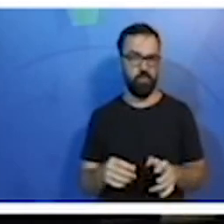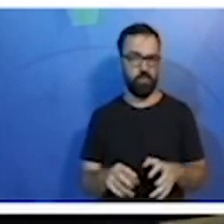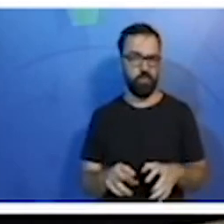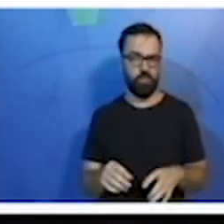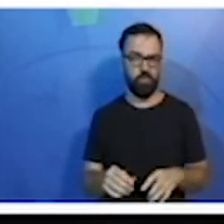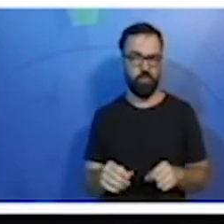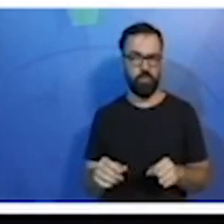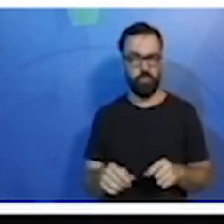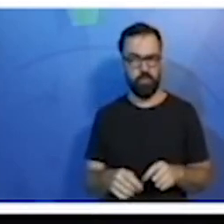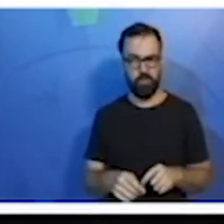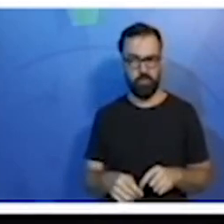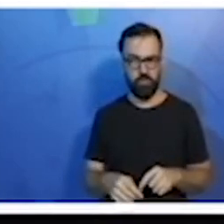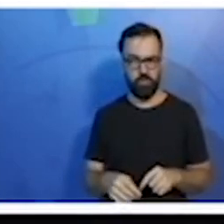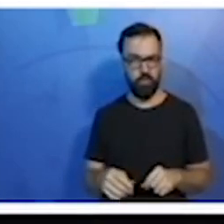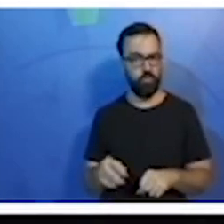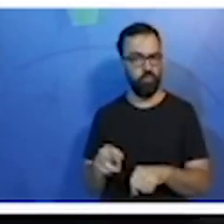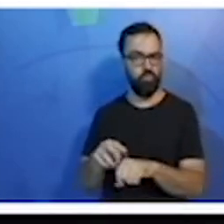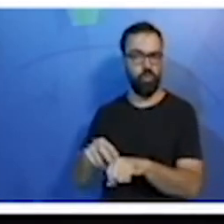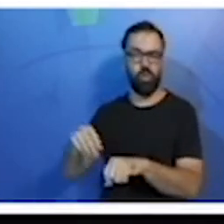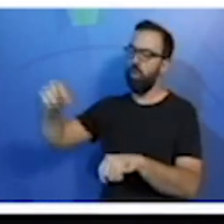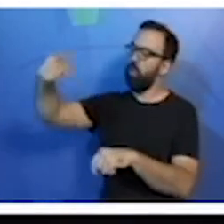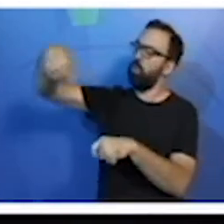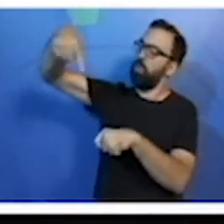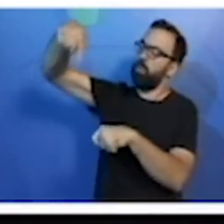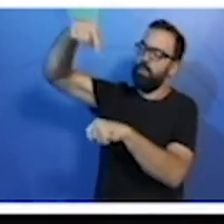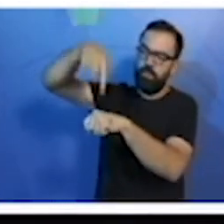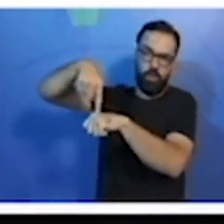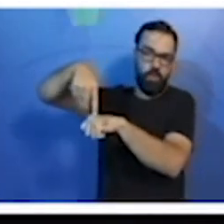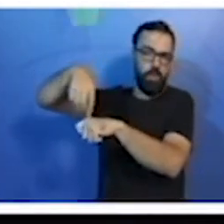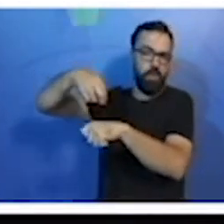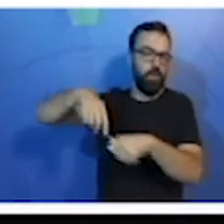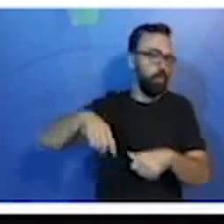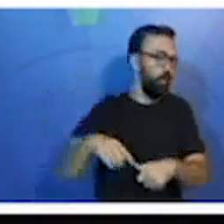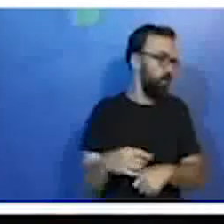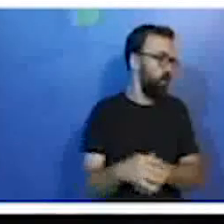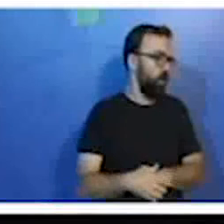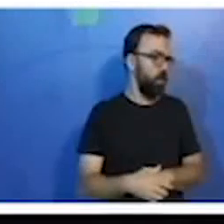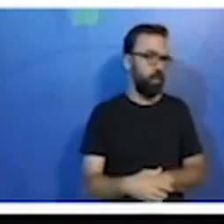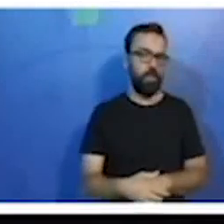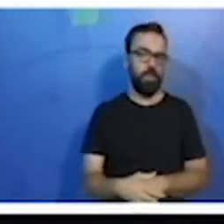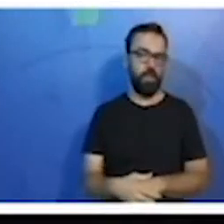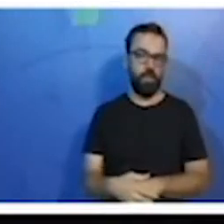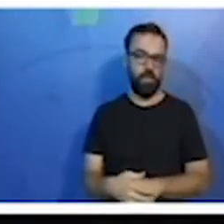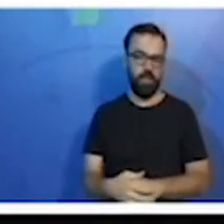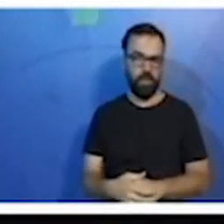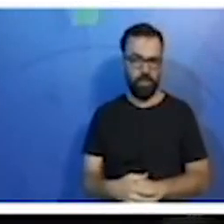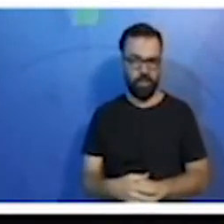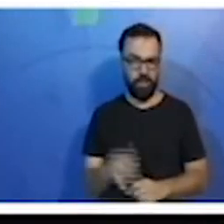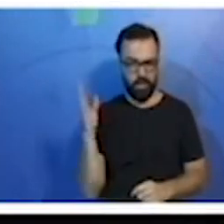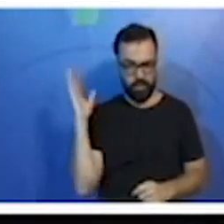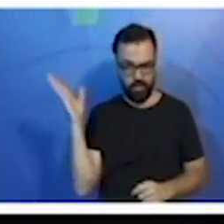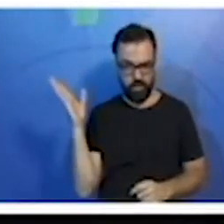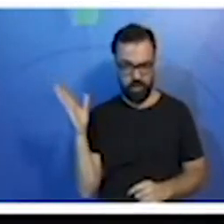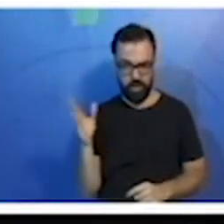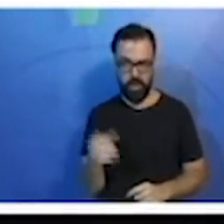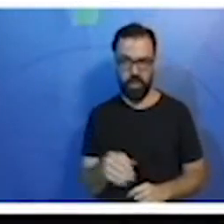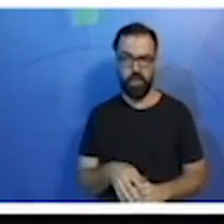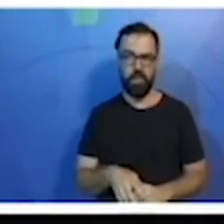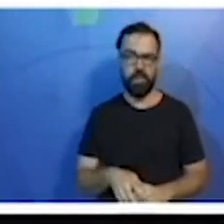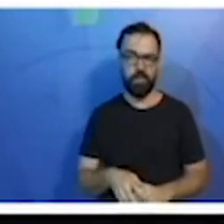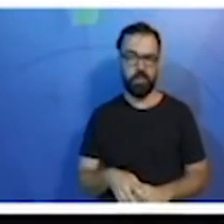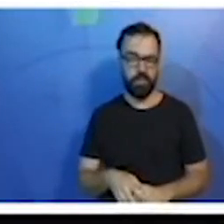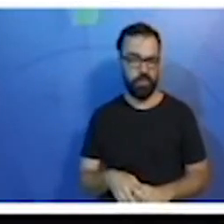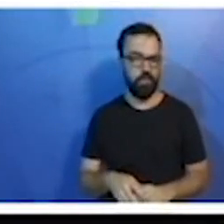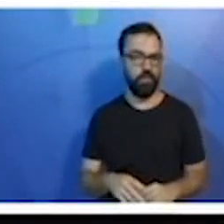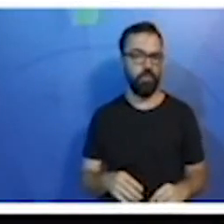desde Philips né como os saldos como giros na bicicleta e nós temos o flash lente Como o próprio nome